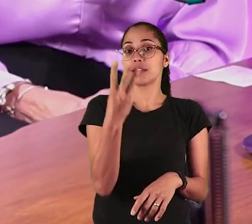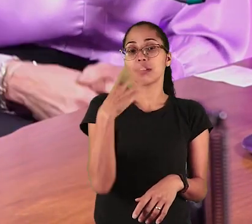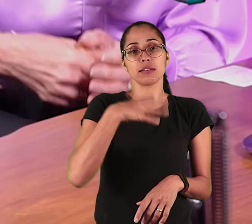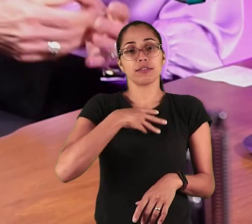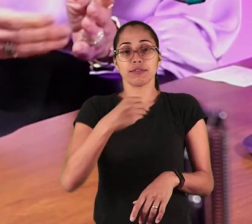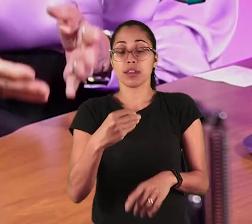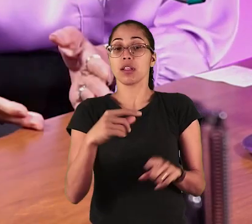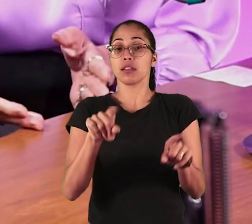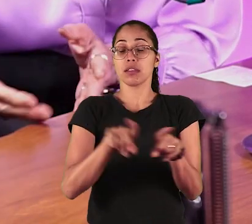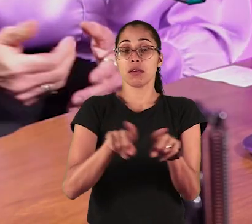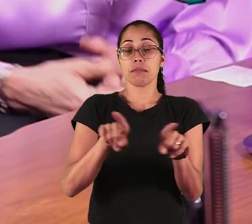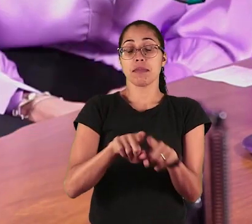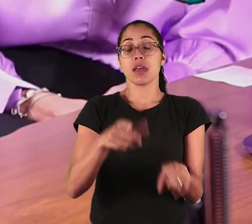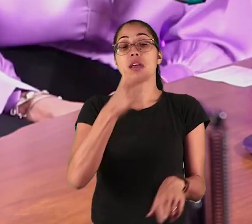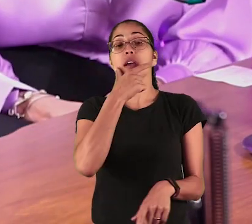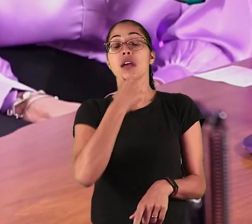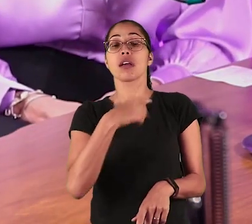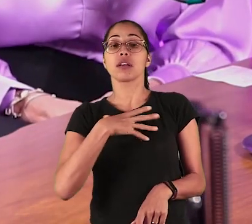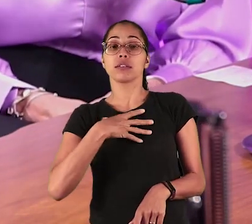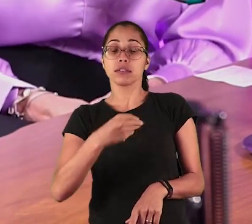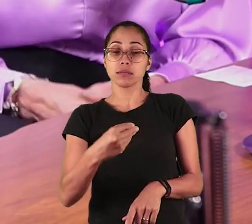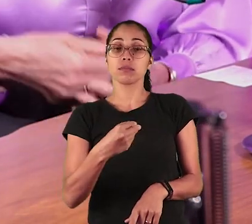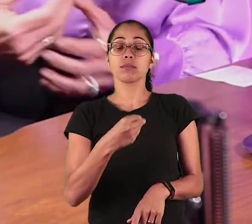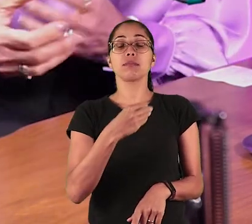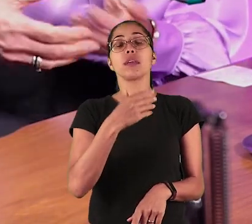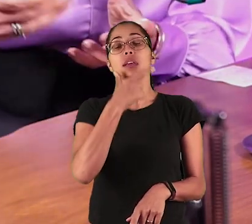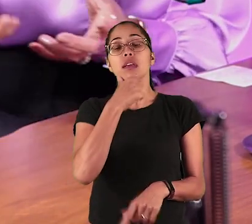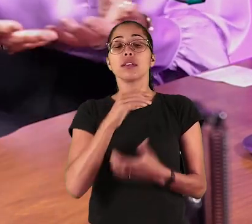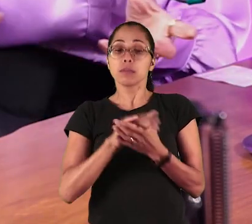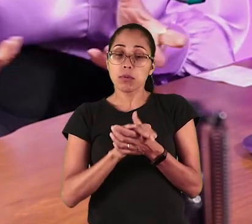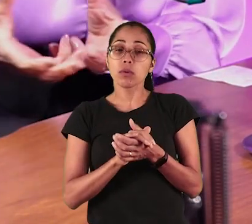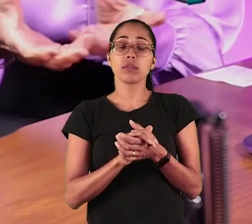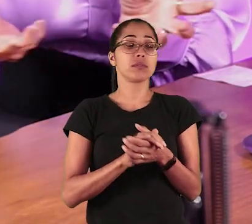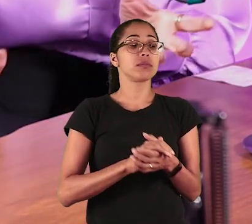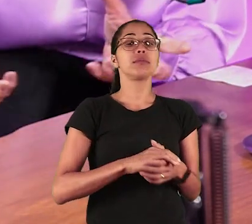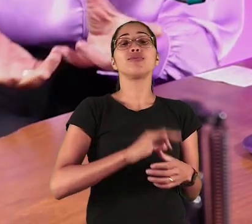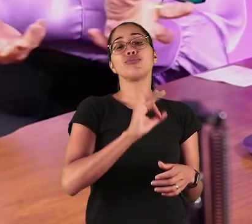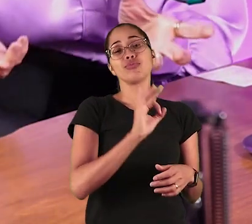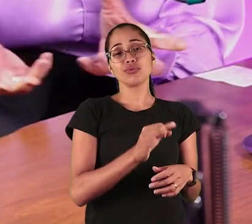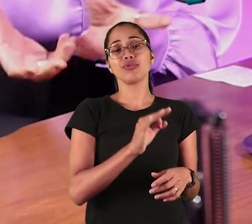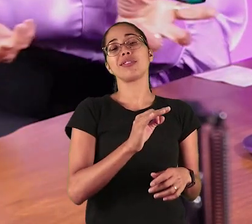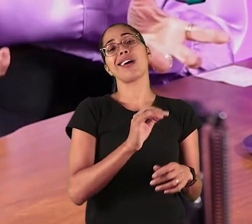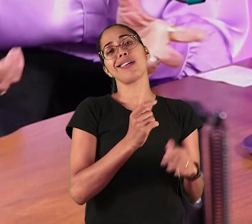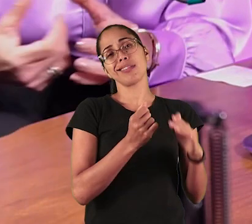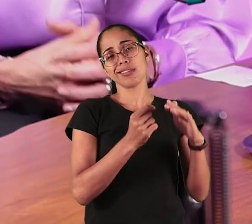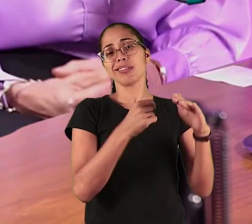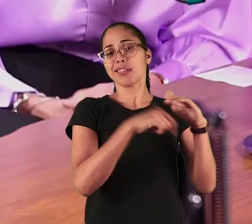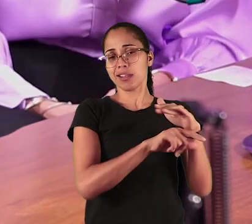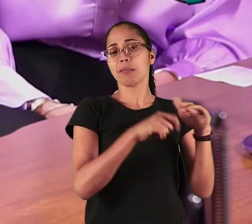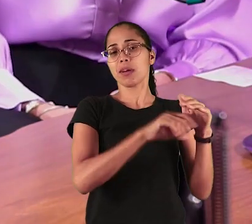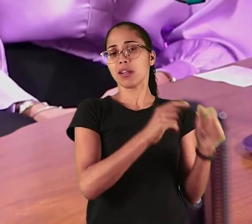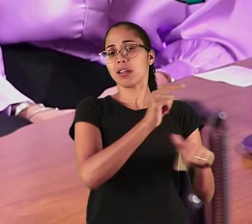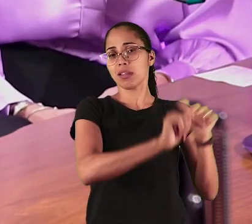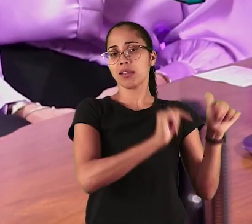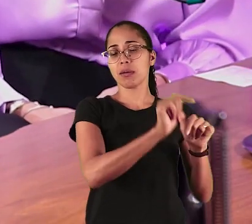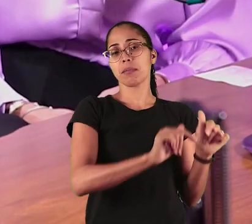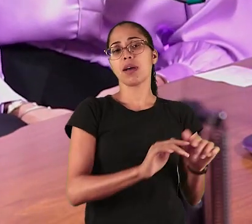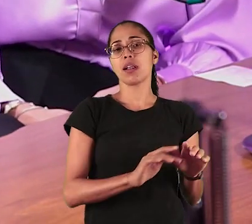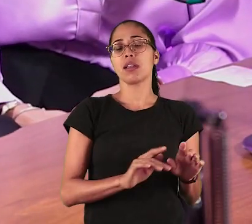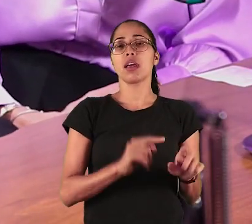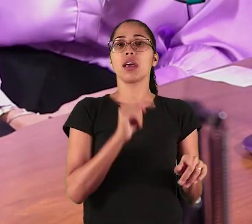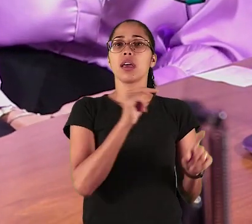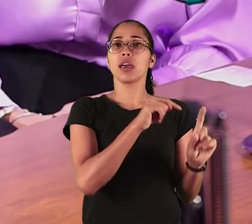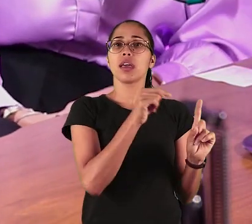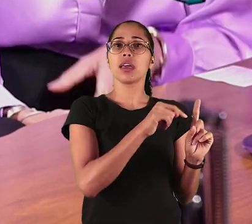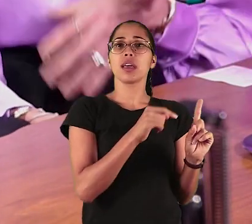o meu marido tem sua carreira também a gente conversou considerou assim olha não faz sentido eu vou